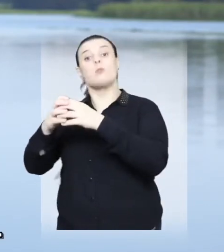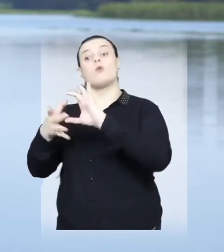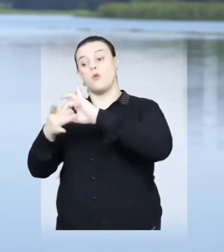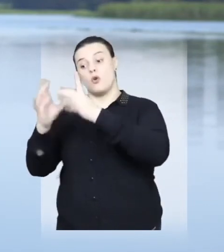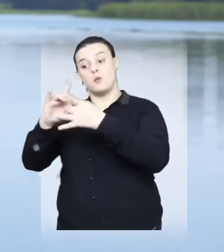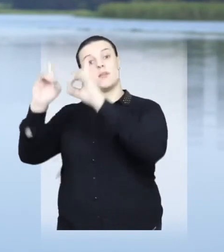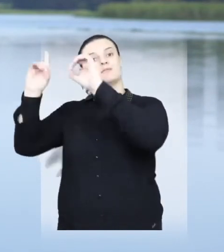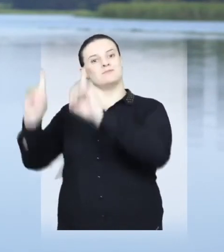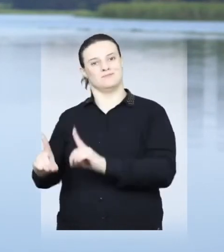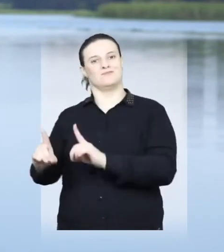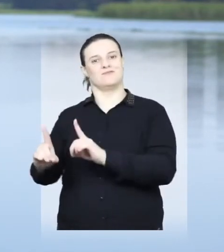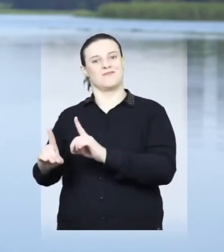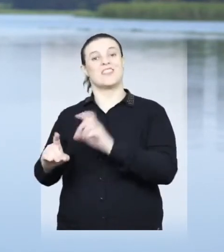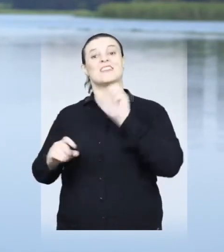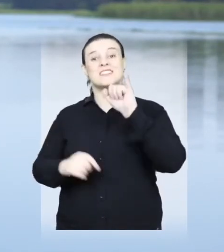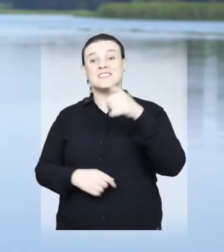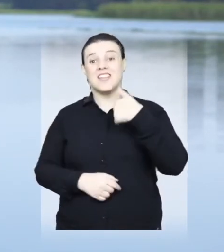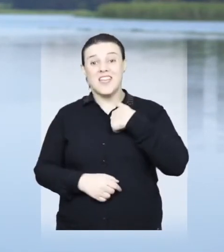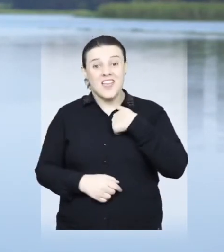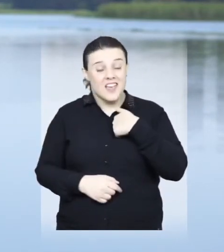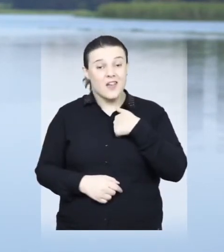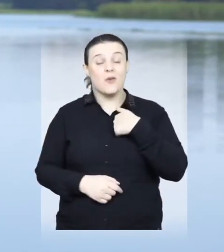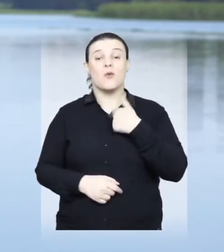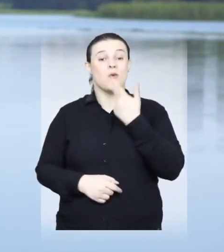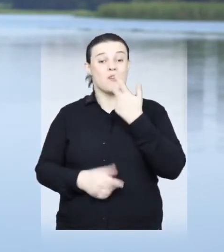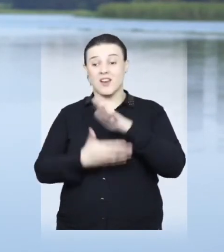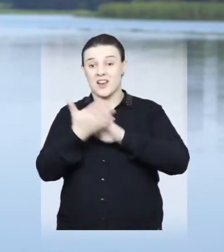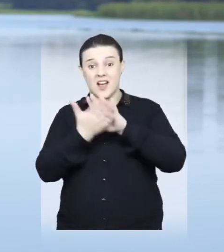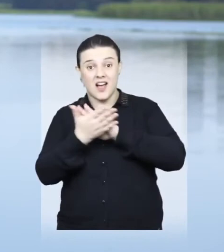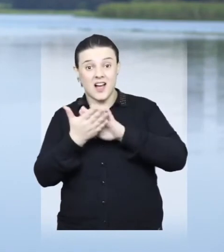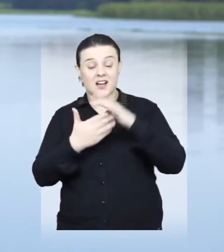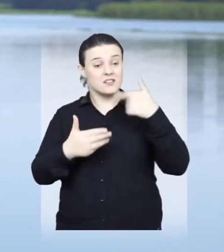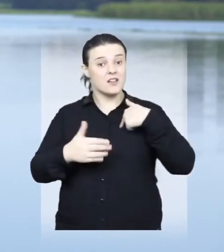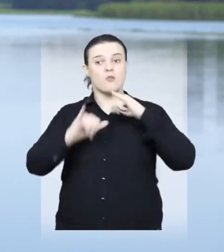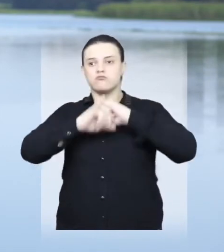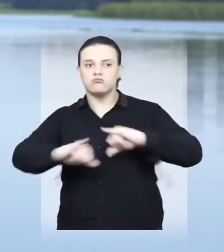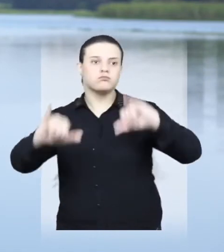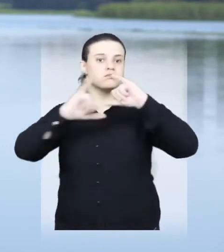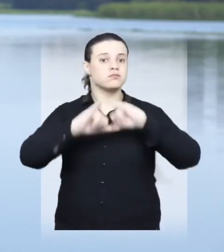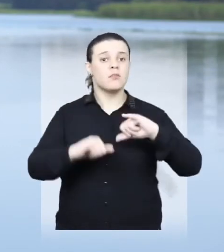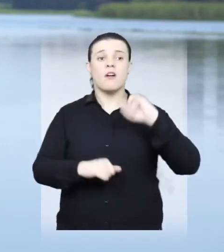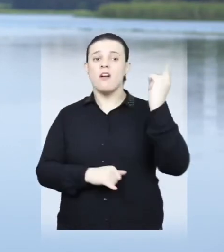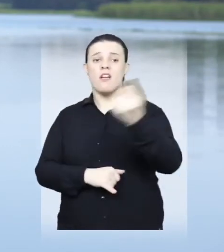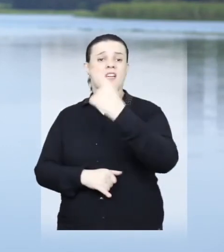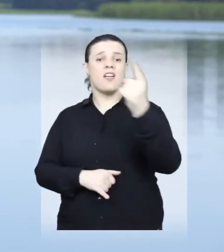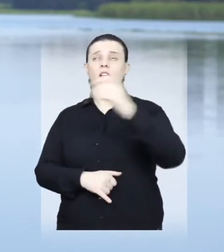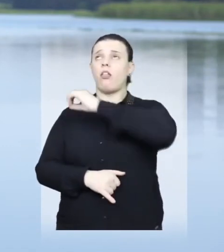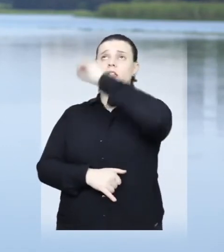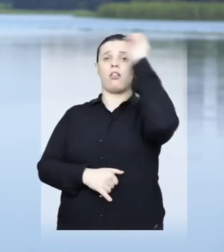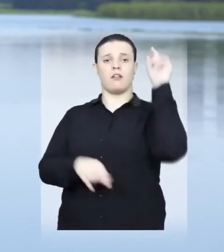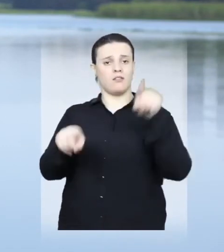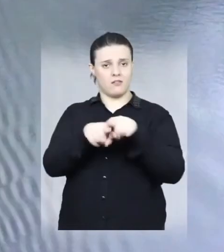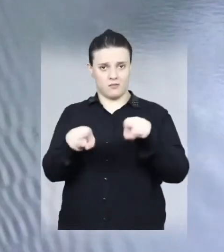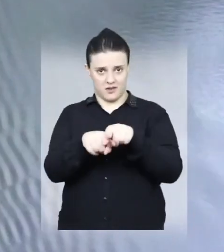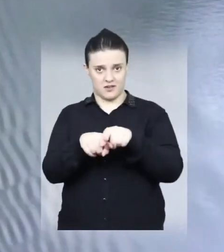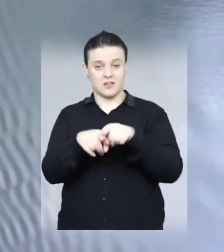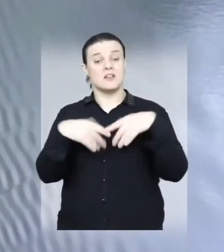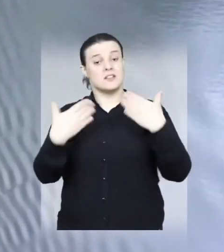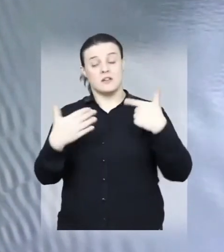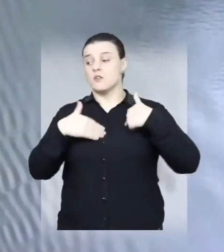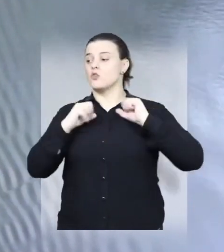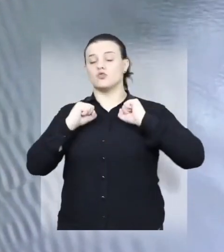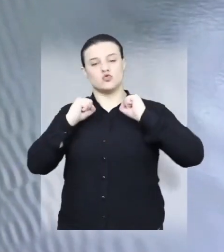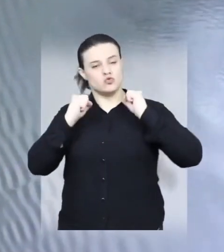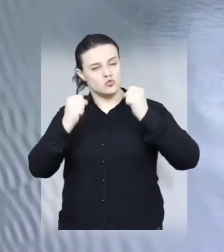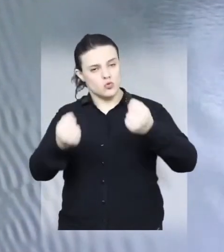paralímpica. Então eu vejo que se eu não ter essa autoafirmação, ninguém vai ter. Então